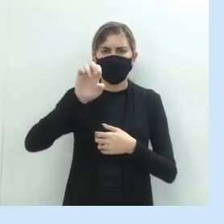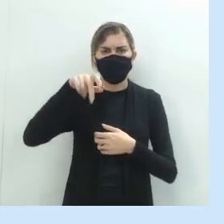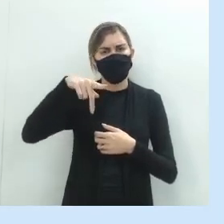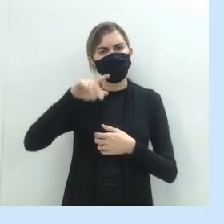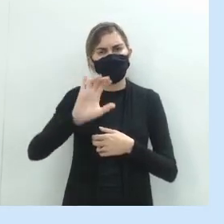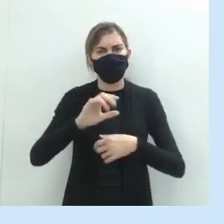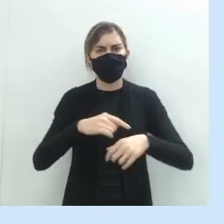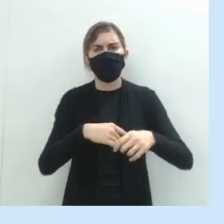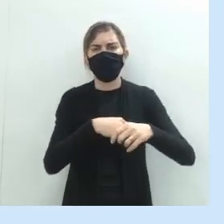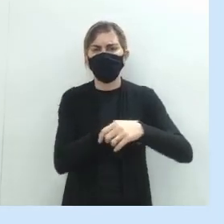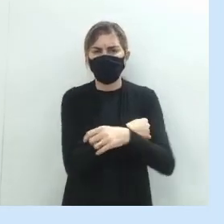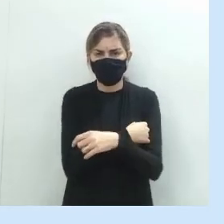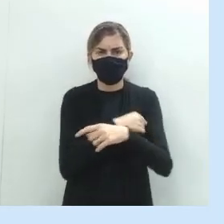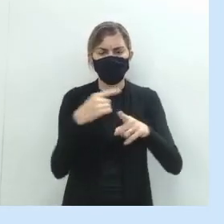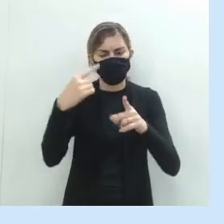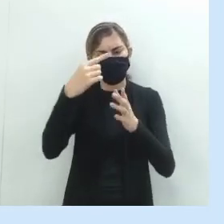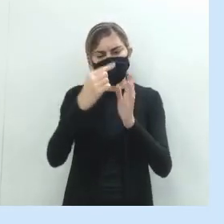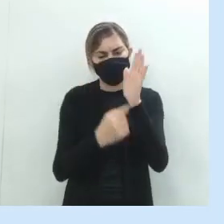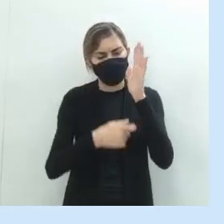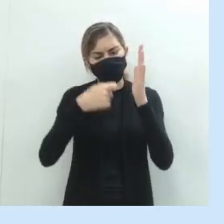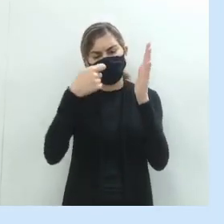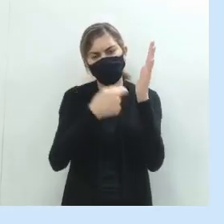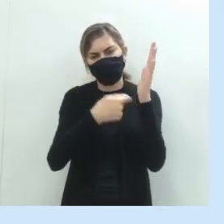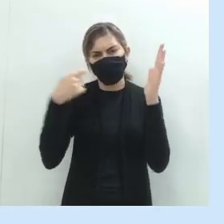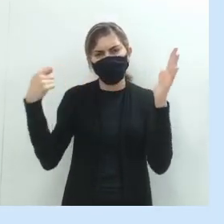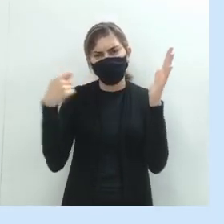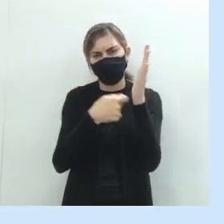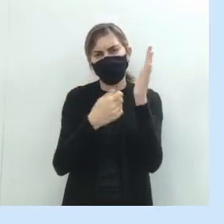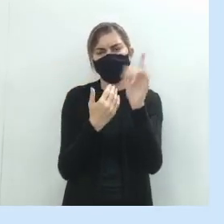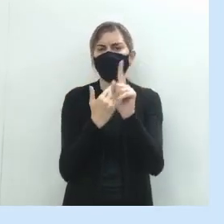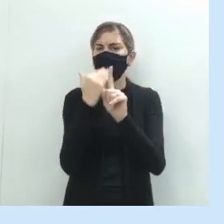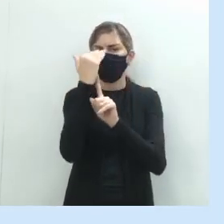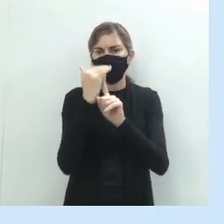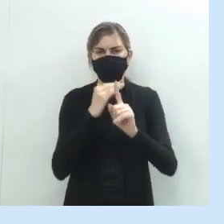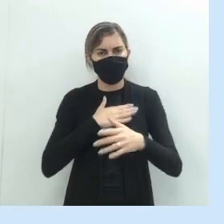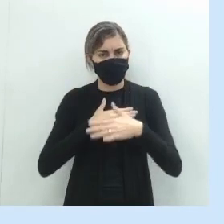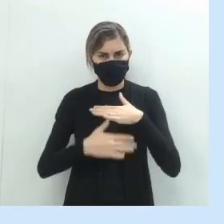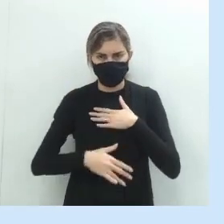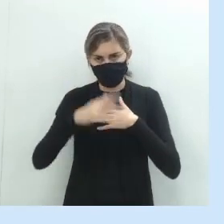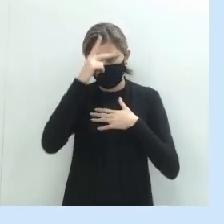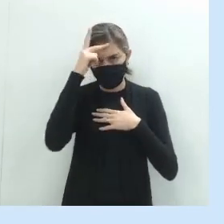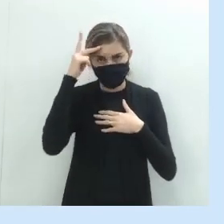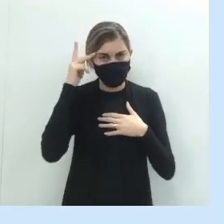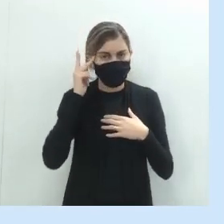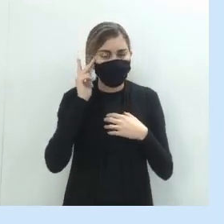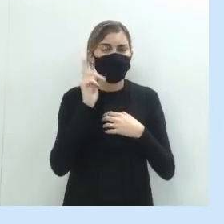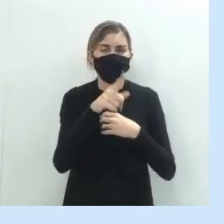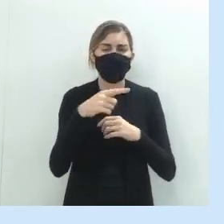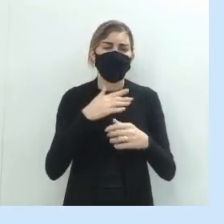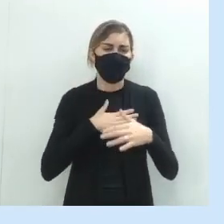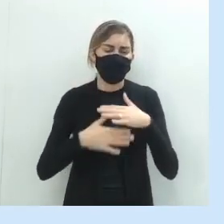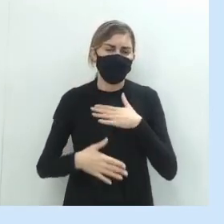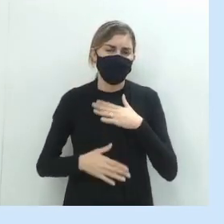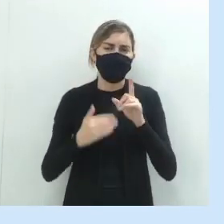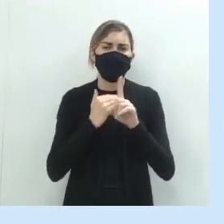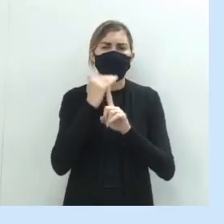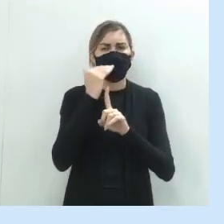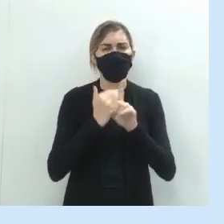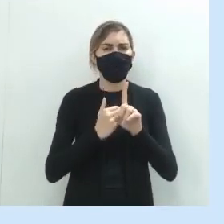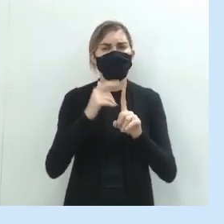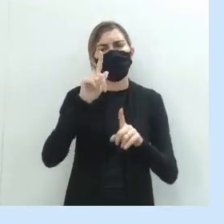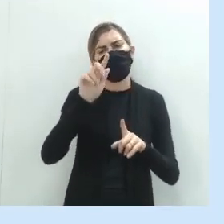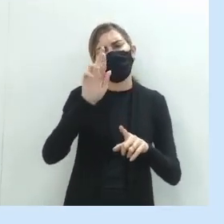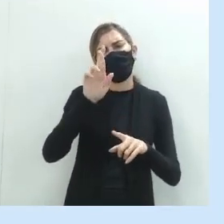aquele termômetro digital para aferir a temperatura do corpo da pessoa, aquela temperatura é dada